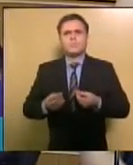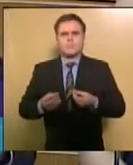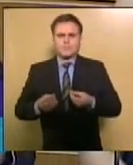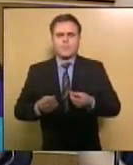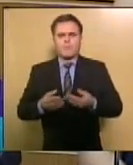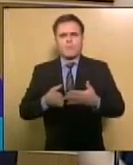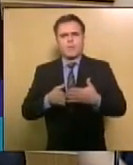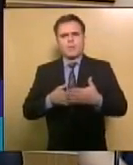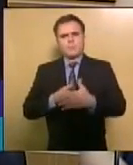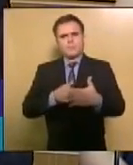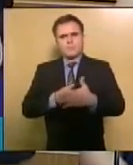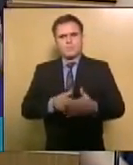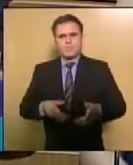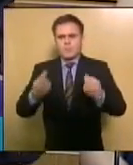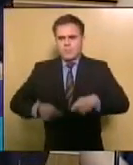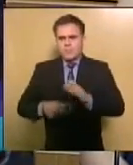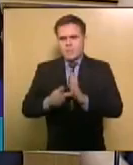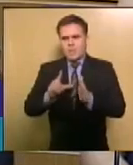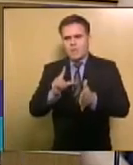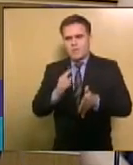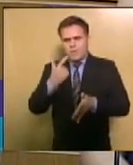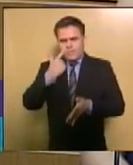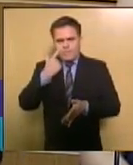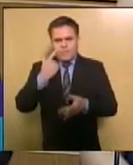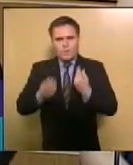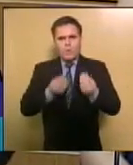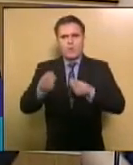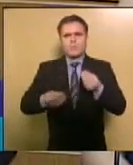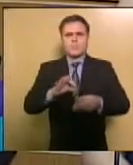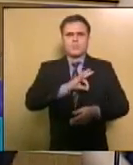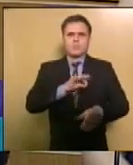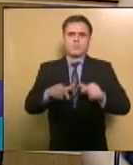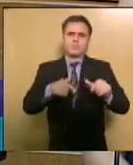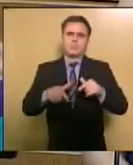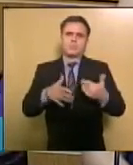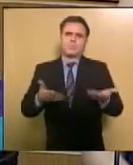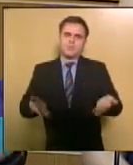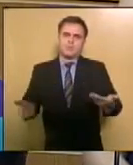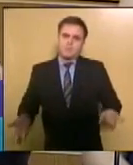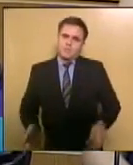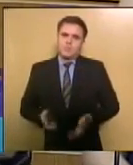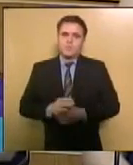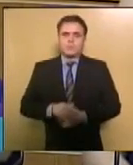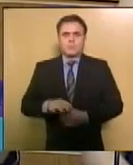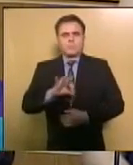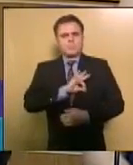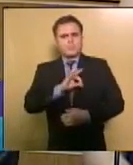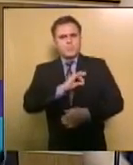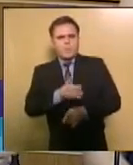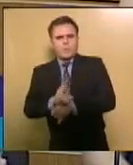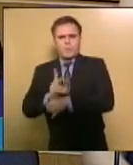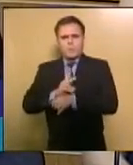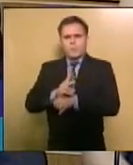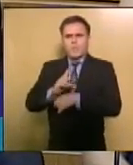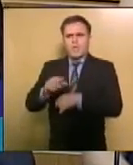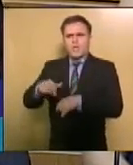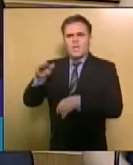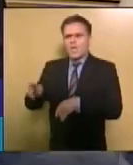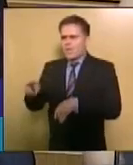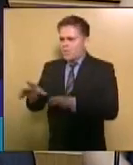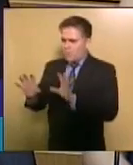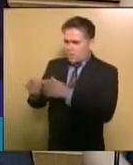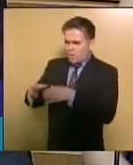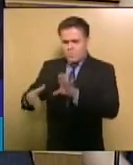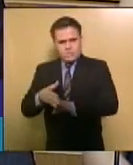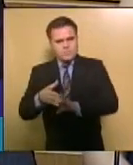deveriam de onde deveria caminhar o trabalho da polícia e basicamente o que que é esse policiamento orientado pela Inteligência